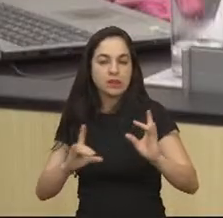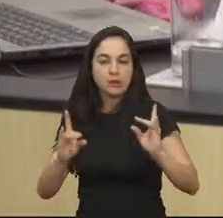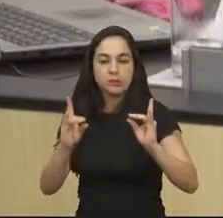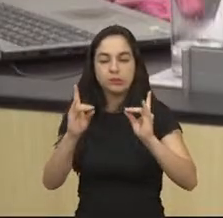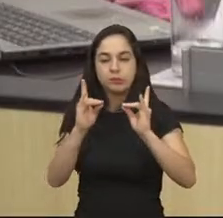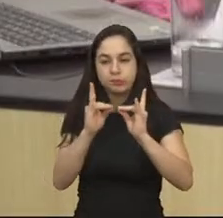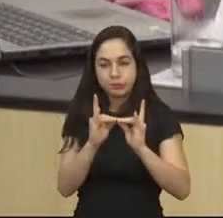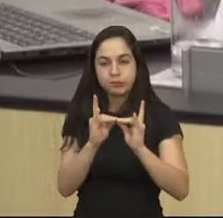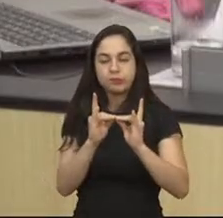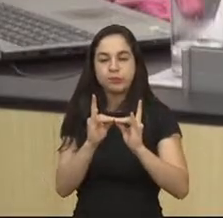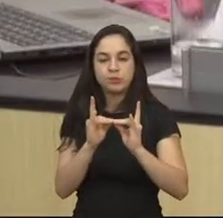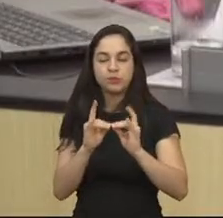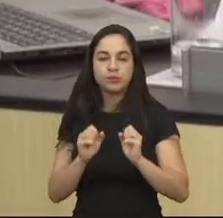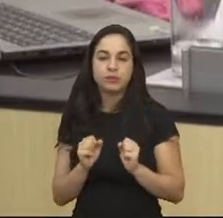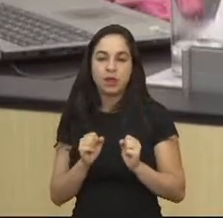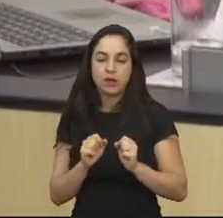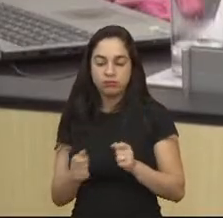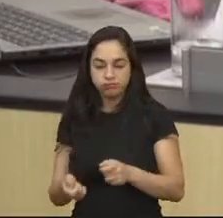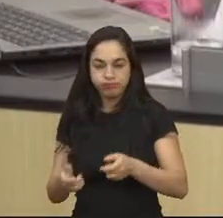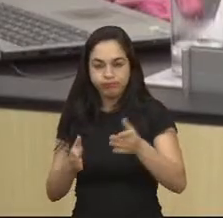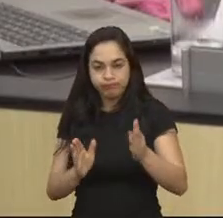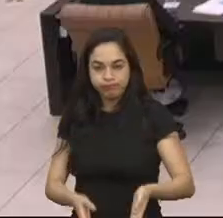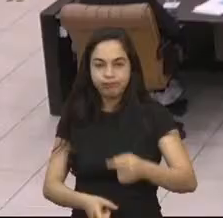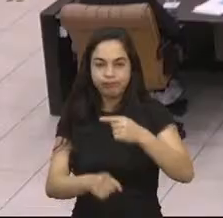Autoria: vereador Jean Araújo.